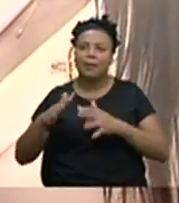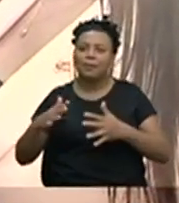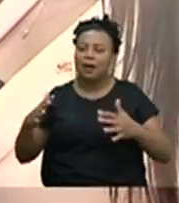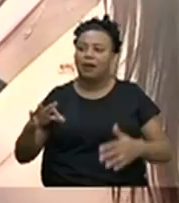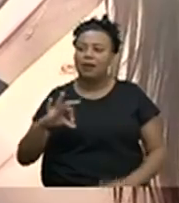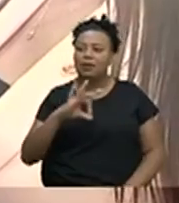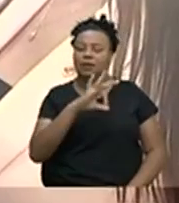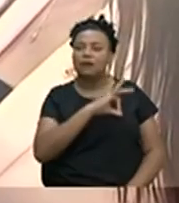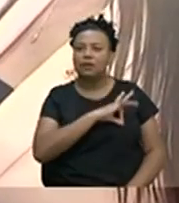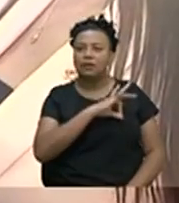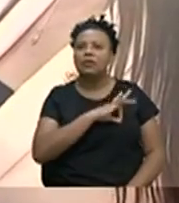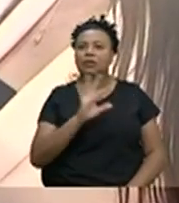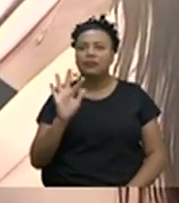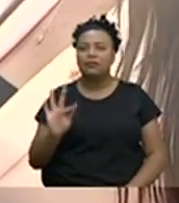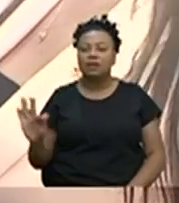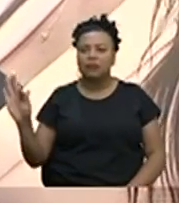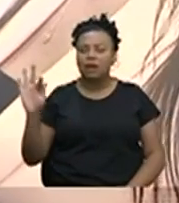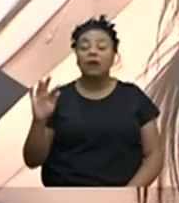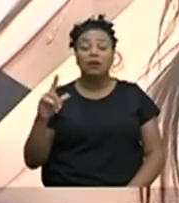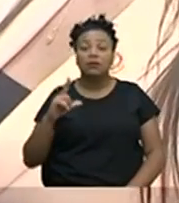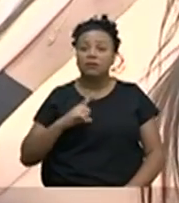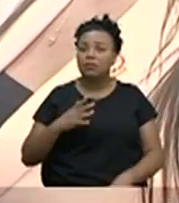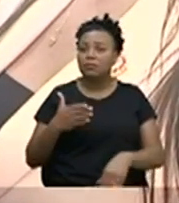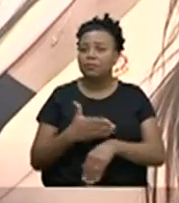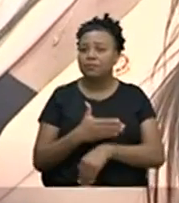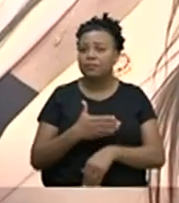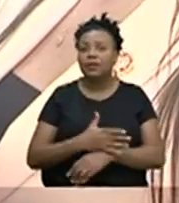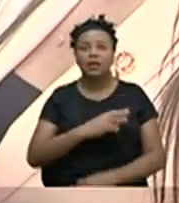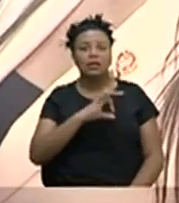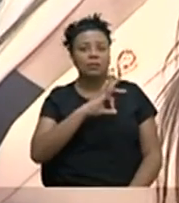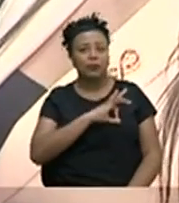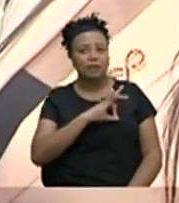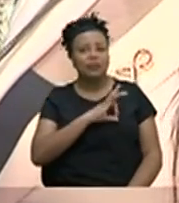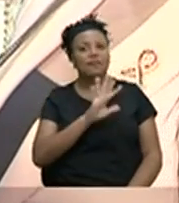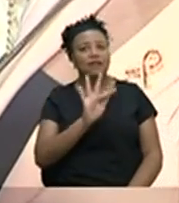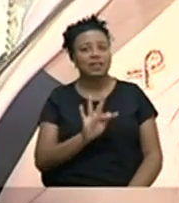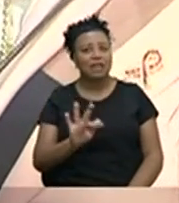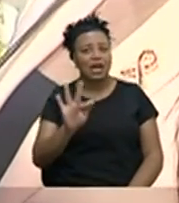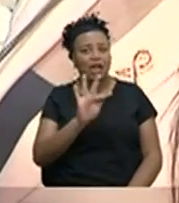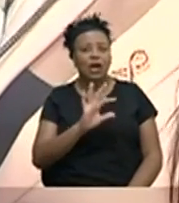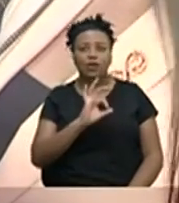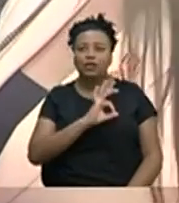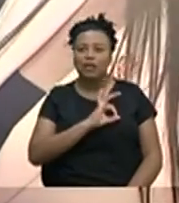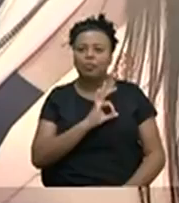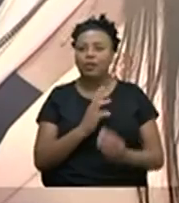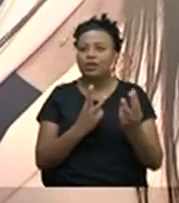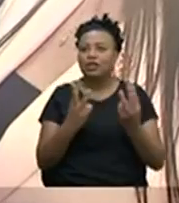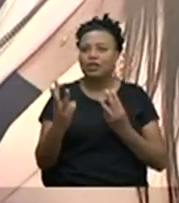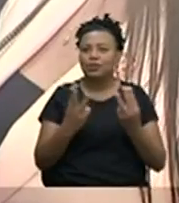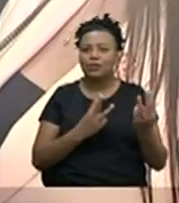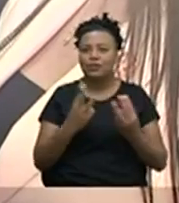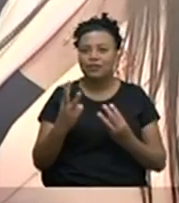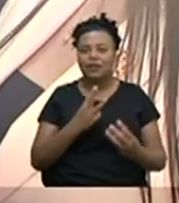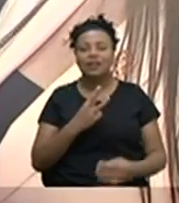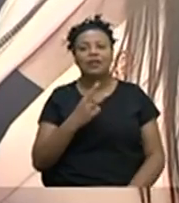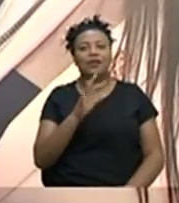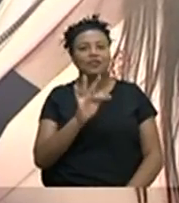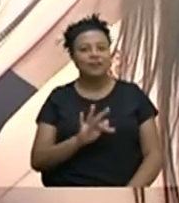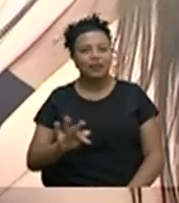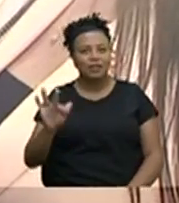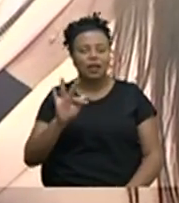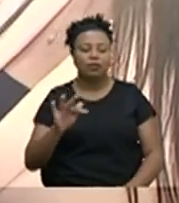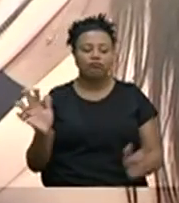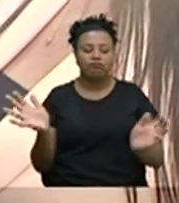Polícia Federal, estão aqui os nossos integrantes da Polícia Federal, da Polícia Rodoviária Federal, do Corpo